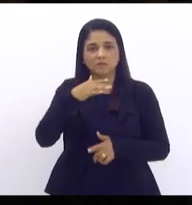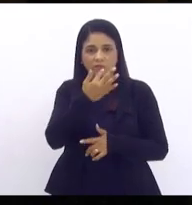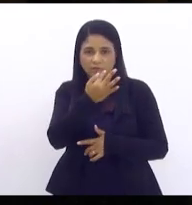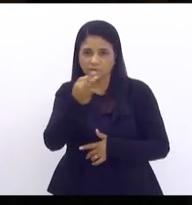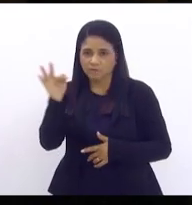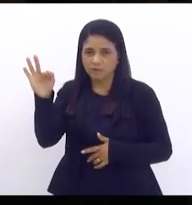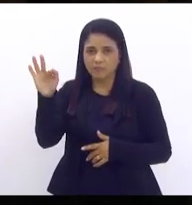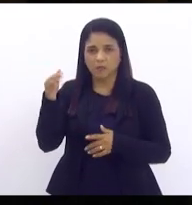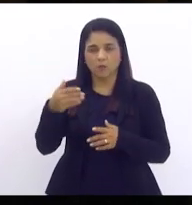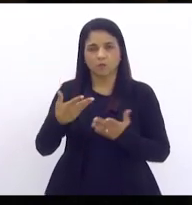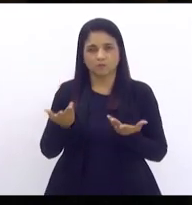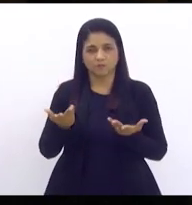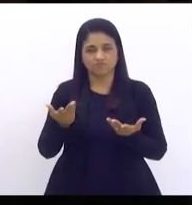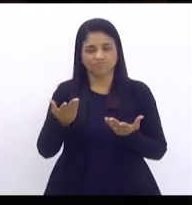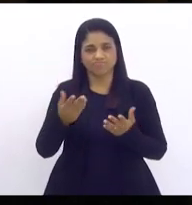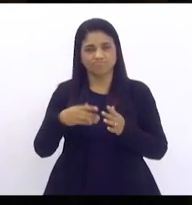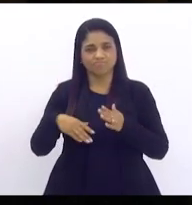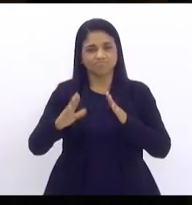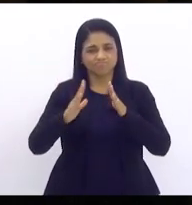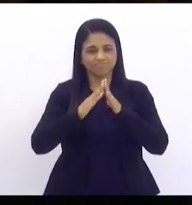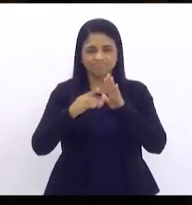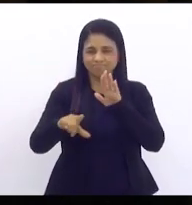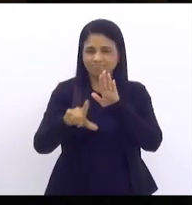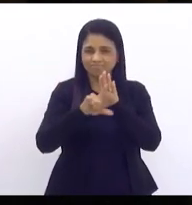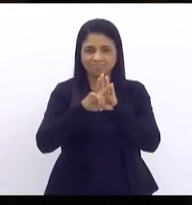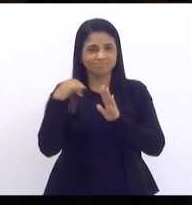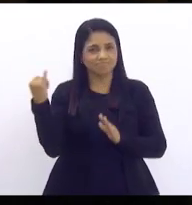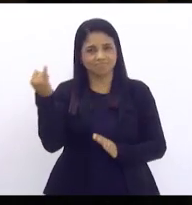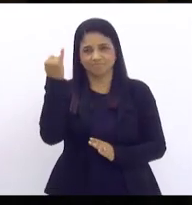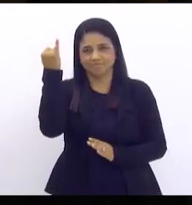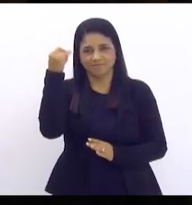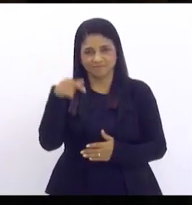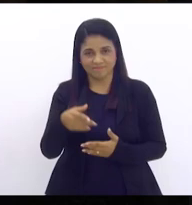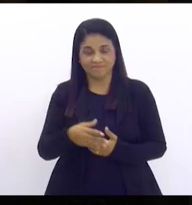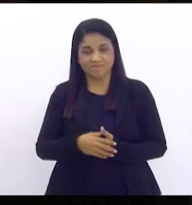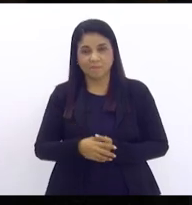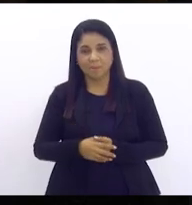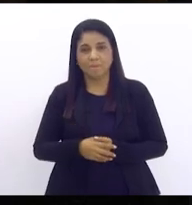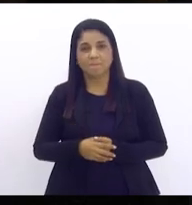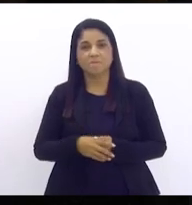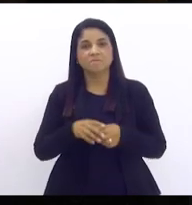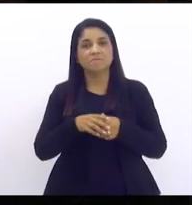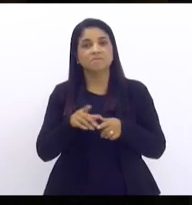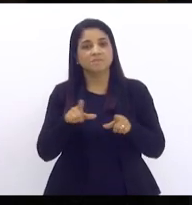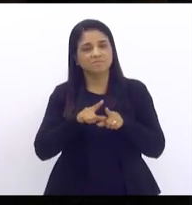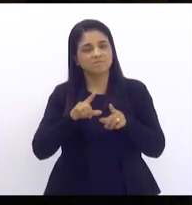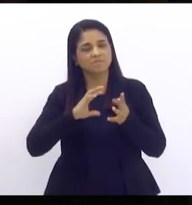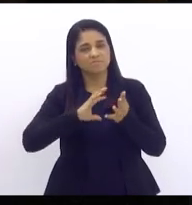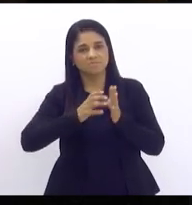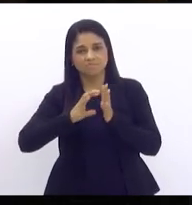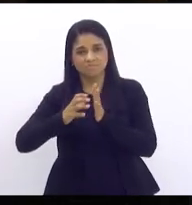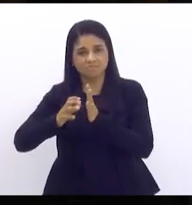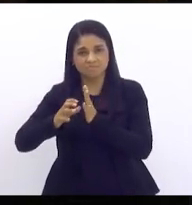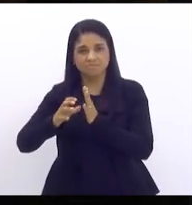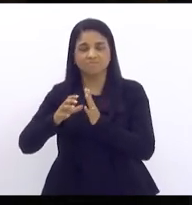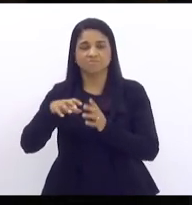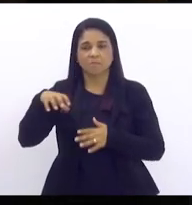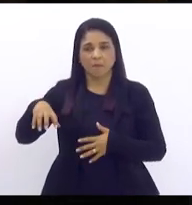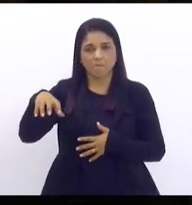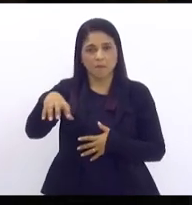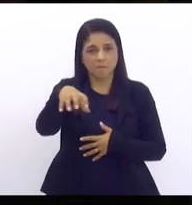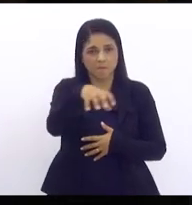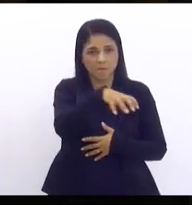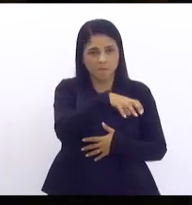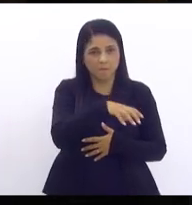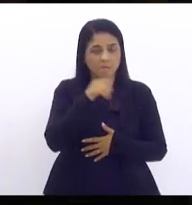importância casa legislativa. Mas também dizer que temos bancadas expressivas de